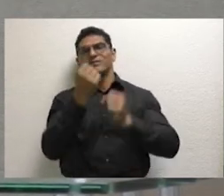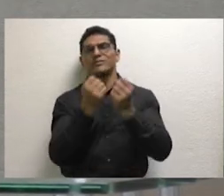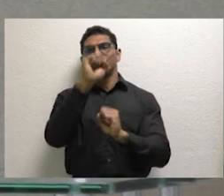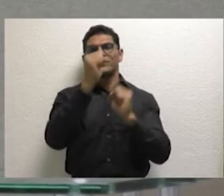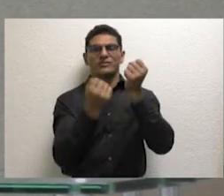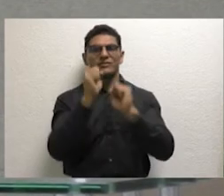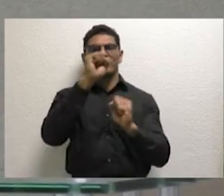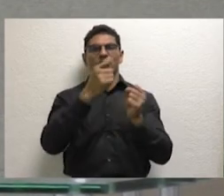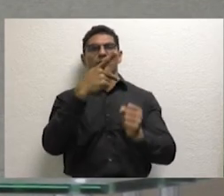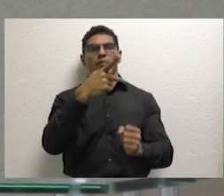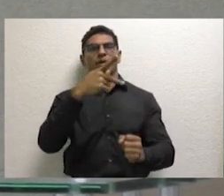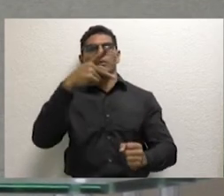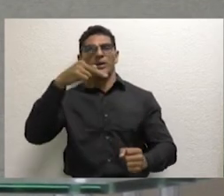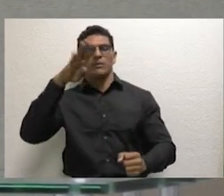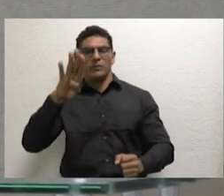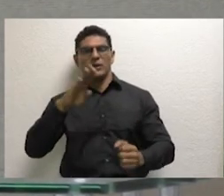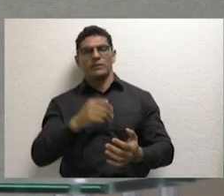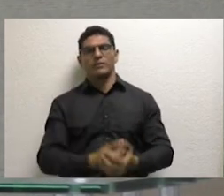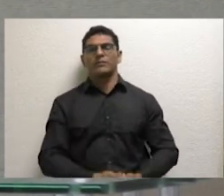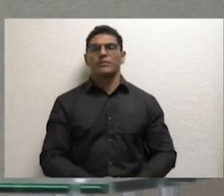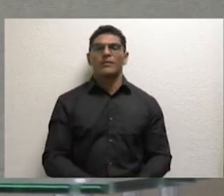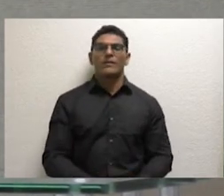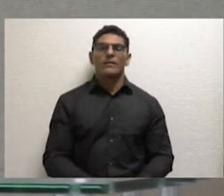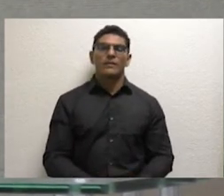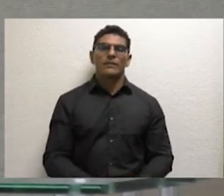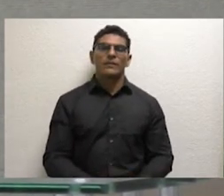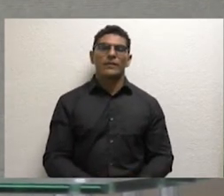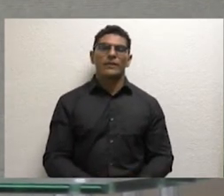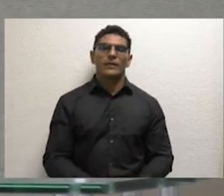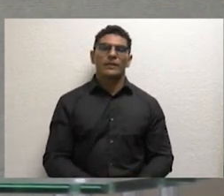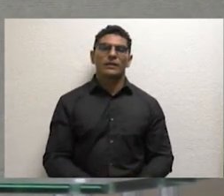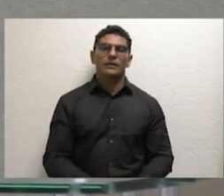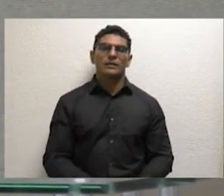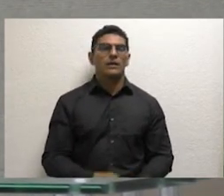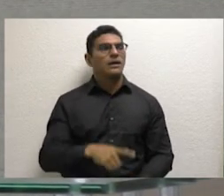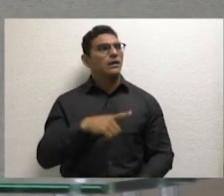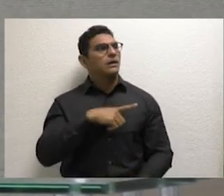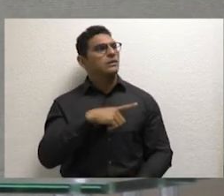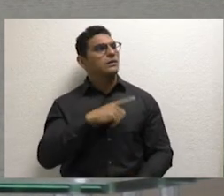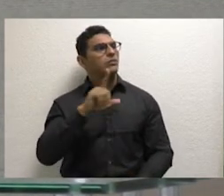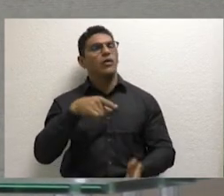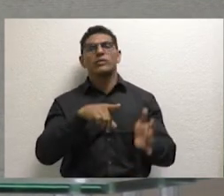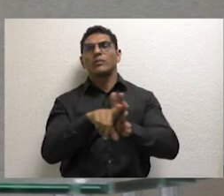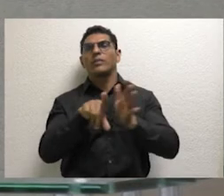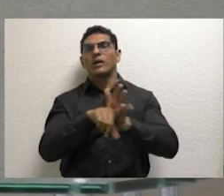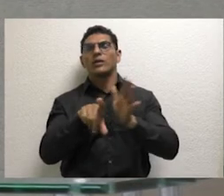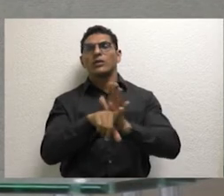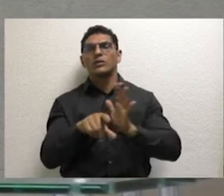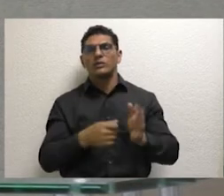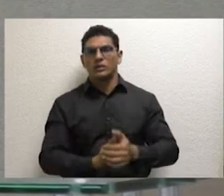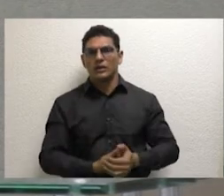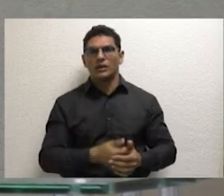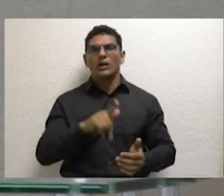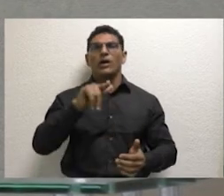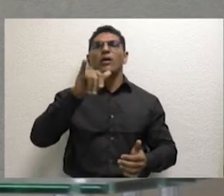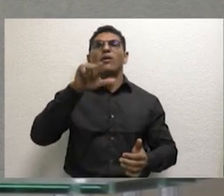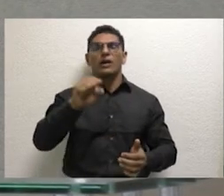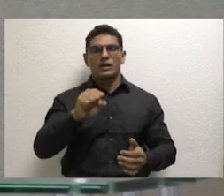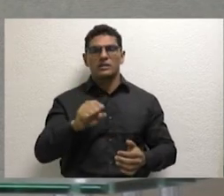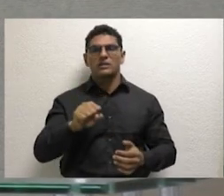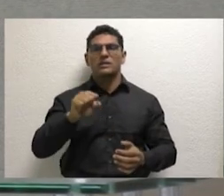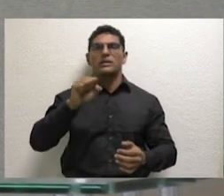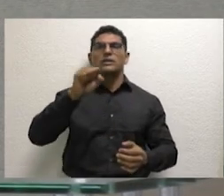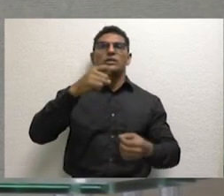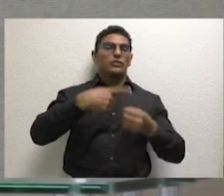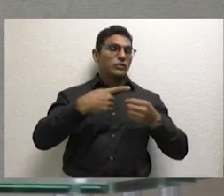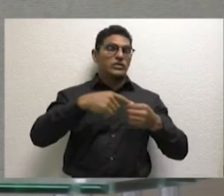através do PPB e aí eu tenho outra pergunta aqui que diz o gás de Coari o